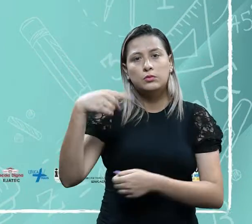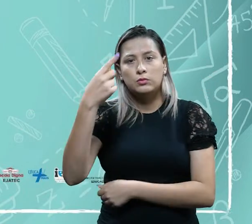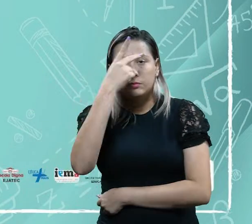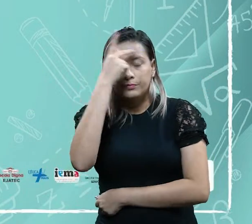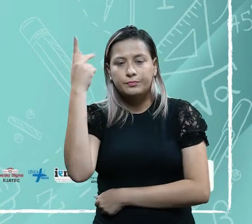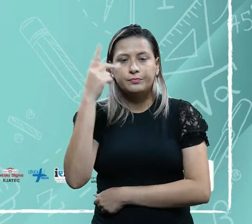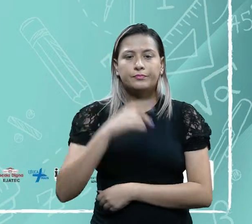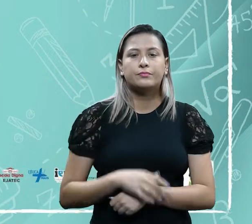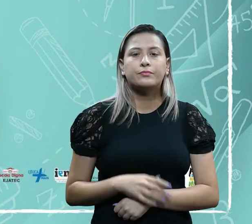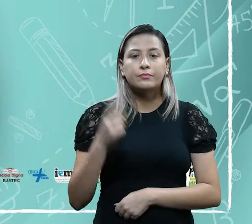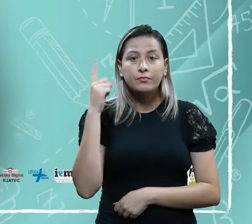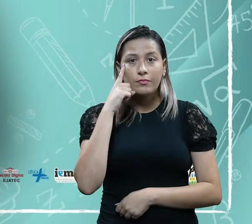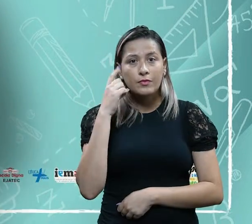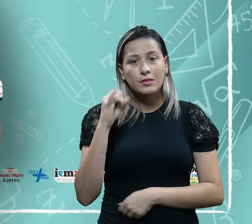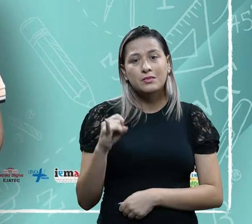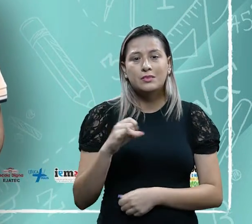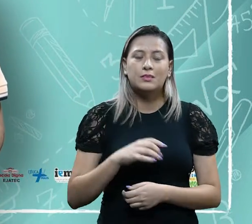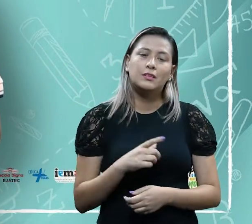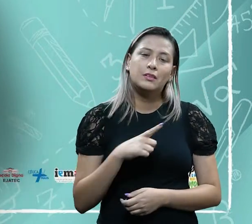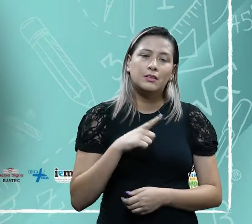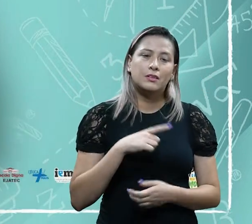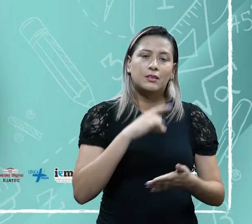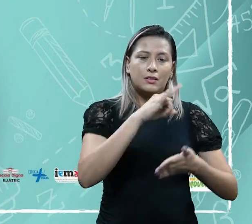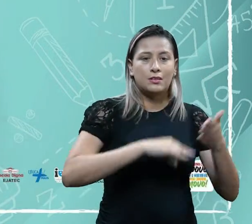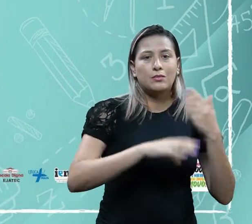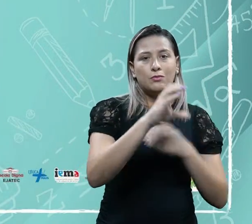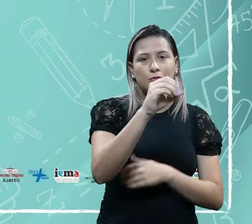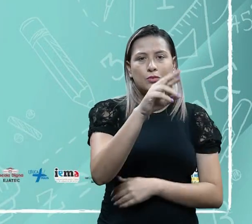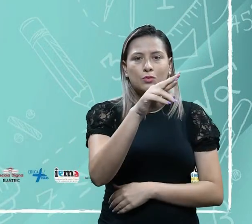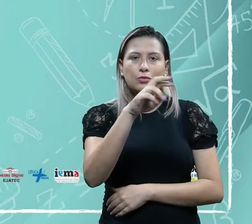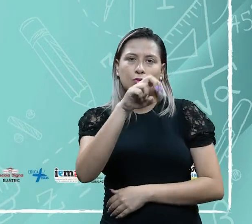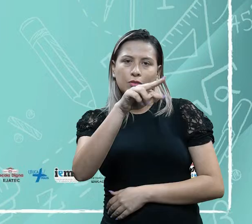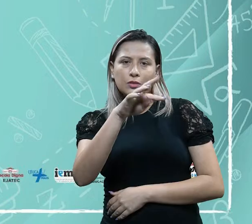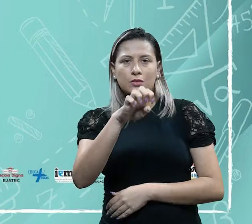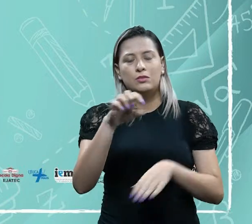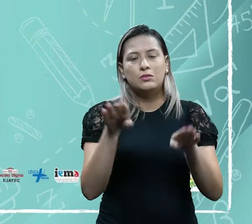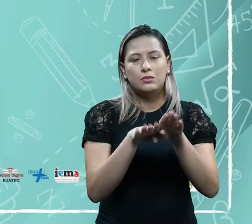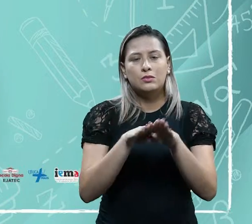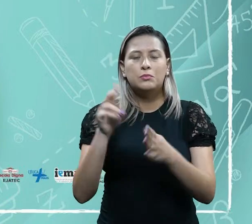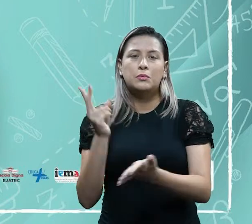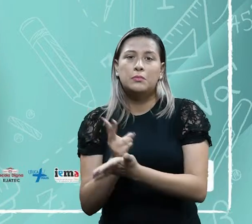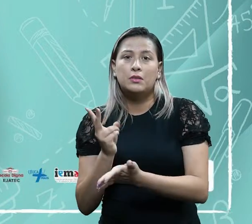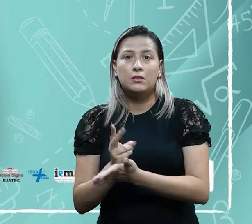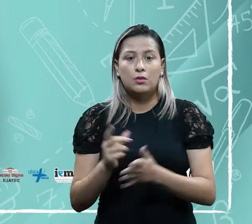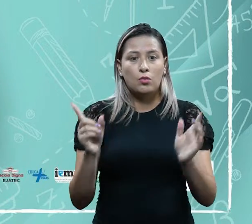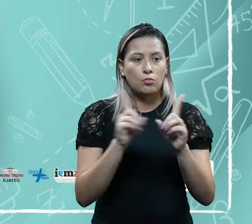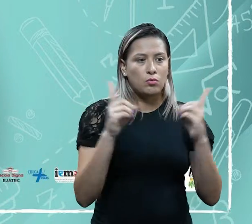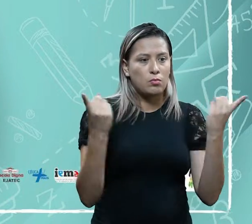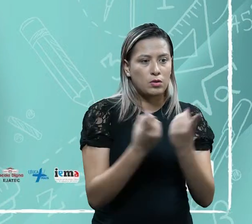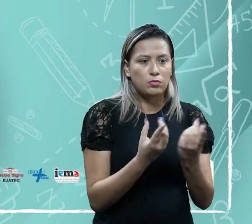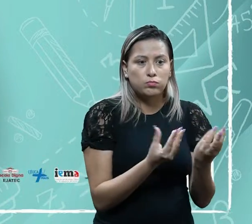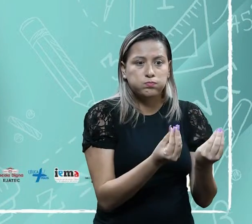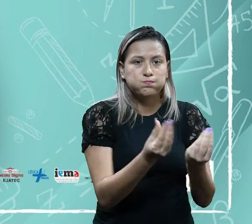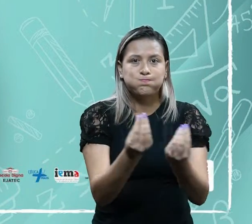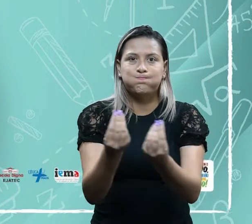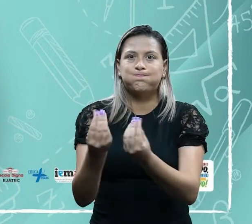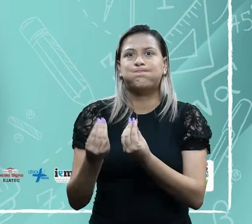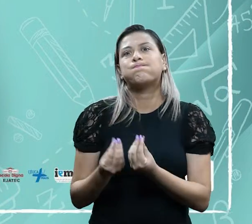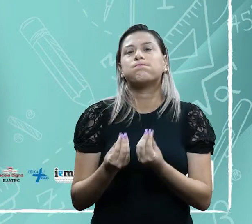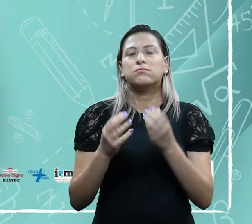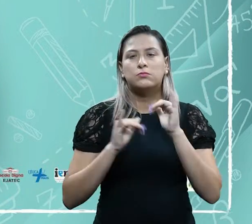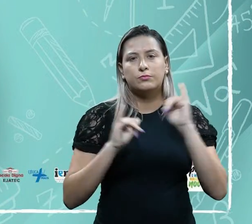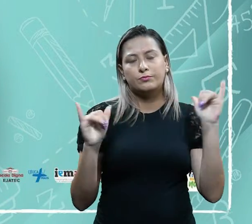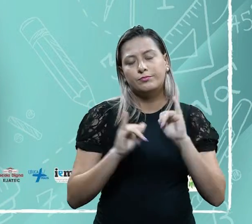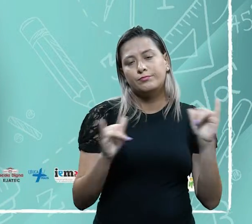documentação. Já pensou se a gente só tivesse arquivo corrente e arquivo permanente? Né? Os setores iam ficar amultuados de